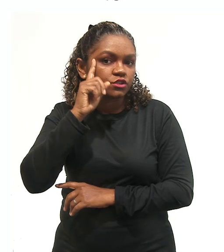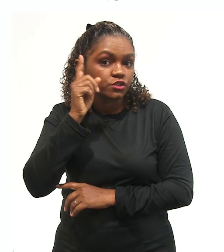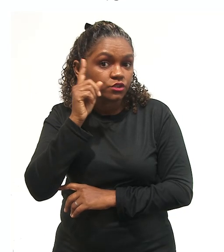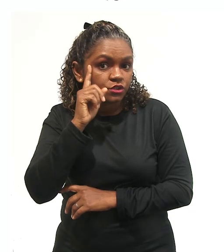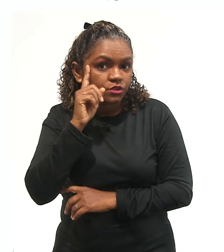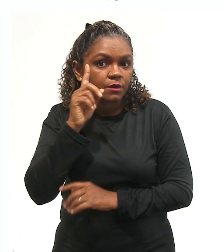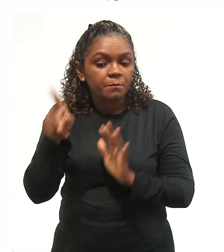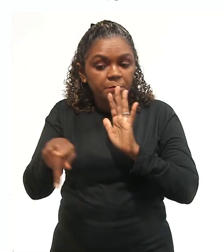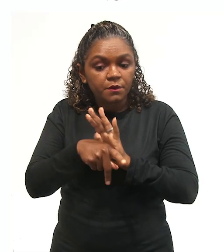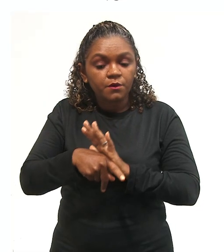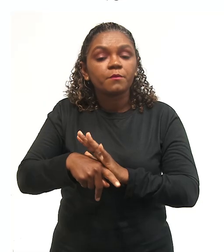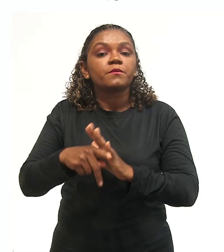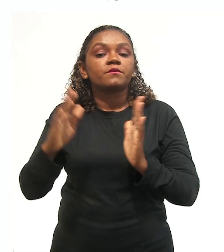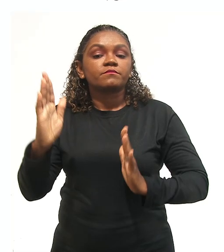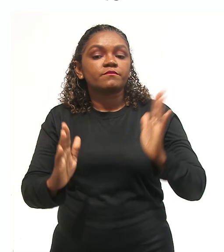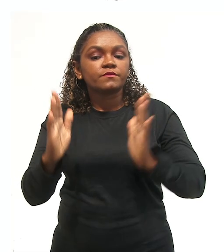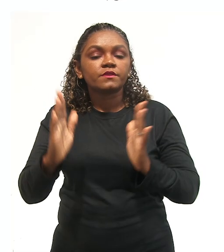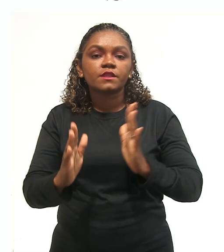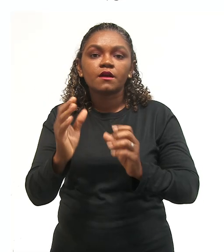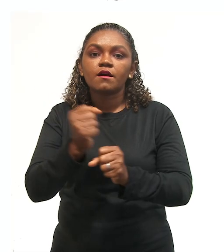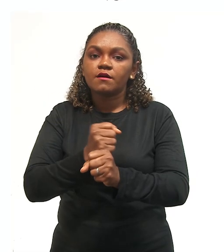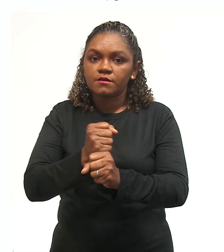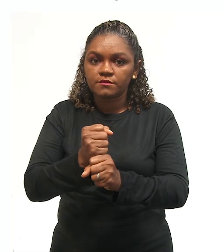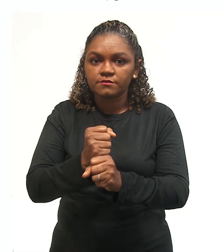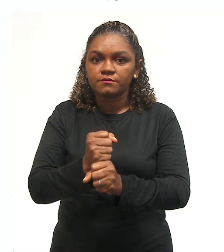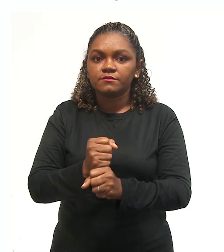no ano. Lá no ano